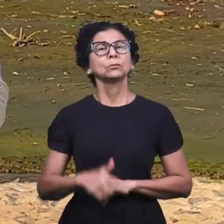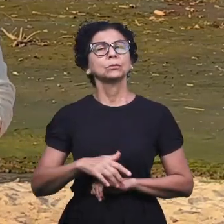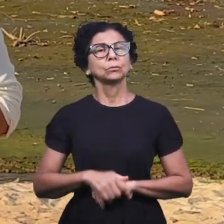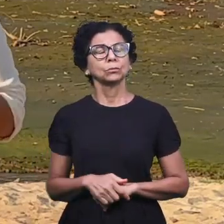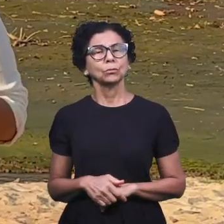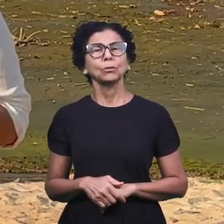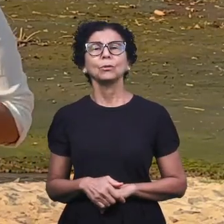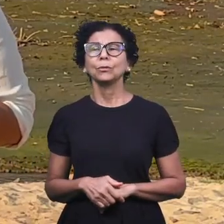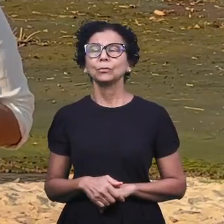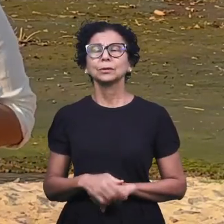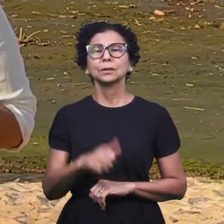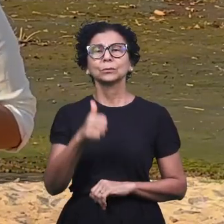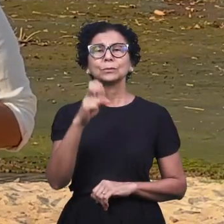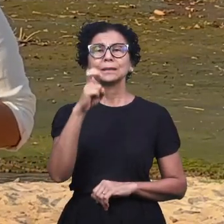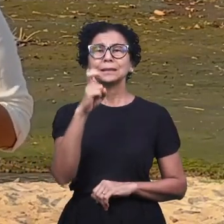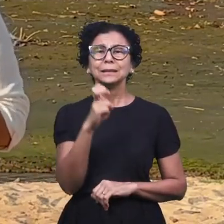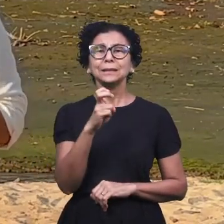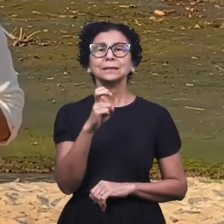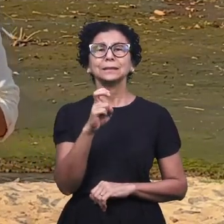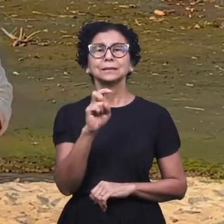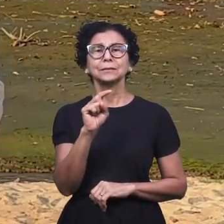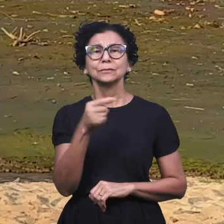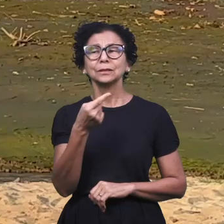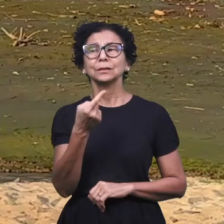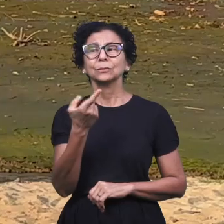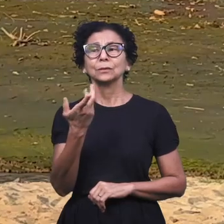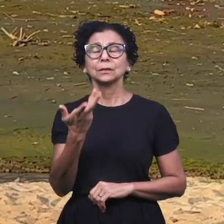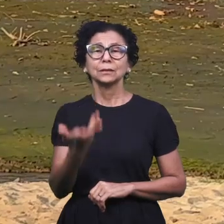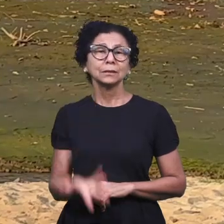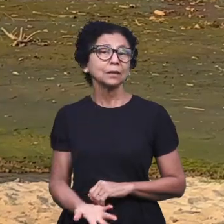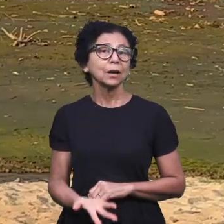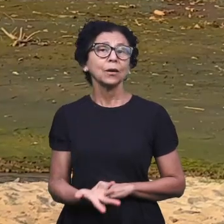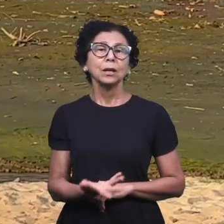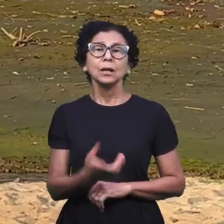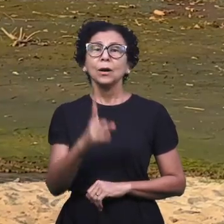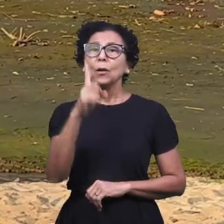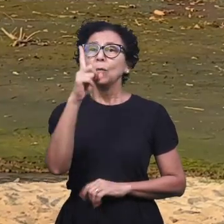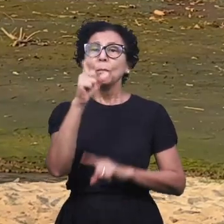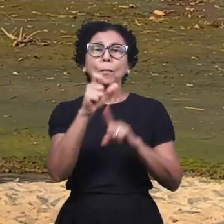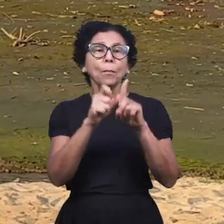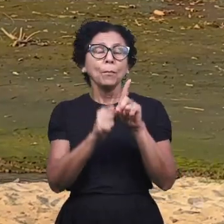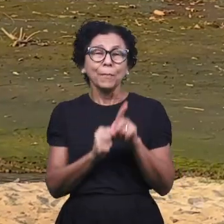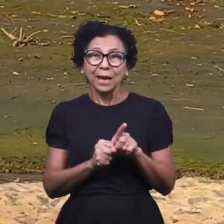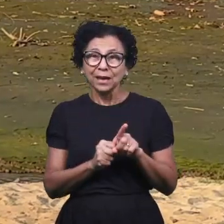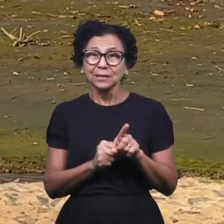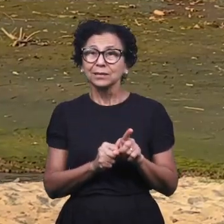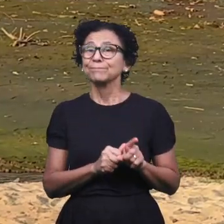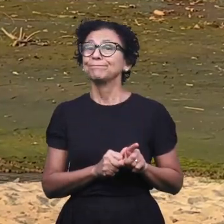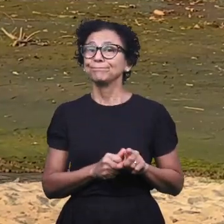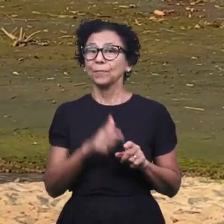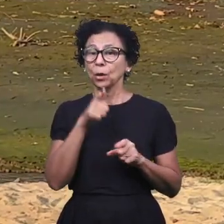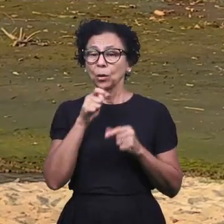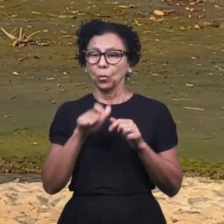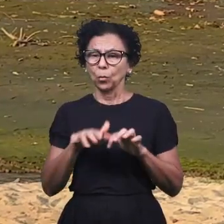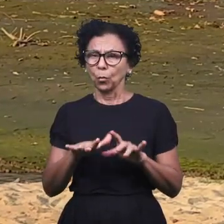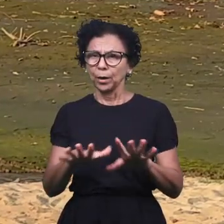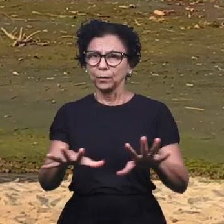já perto disso, a gente está com 15. E aí a gente ainda tem aí cerca de 30 dias para o rio secar.